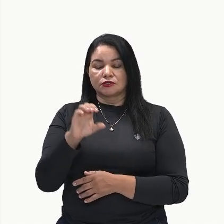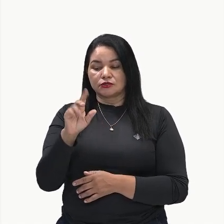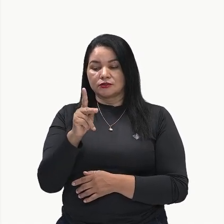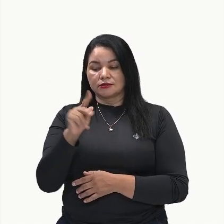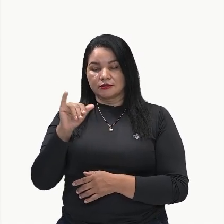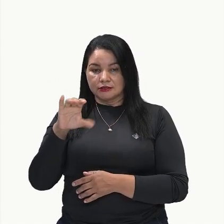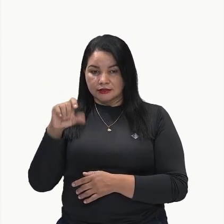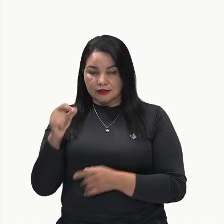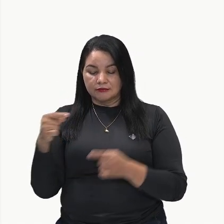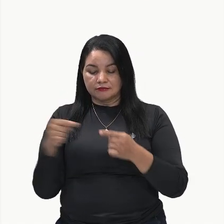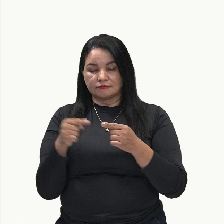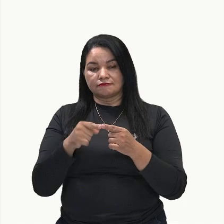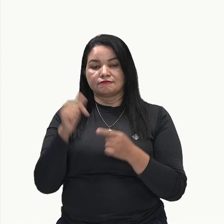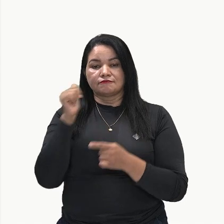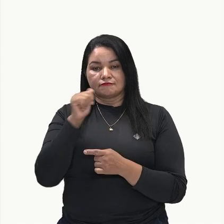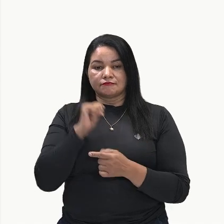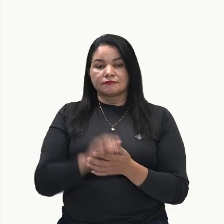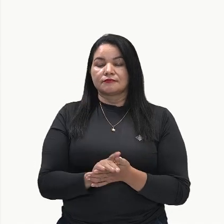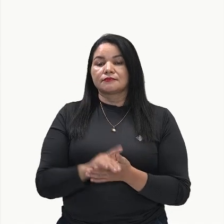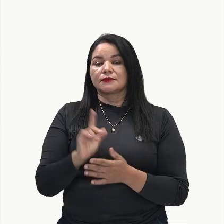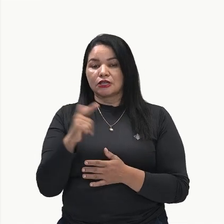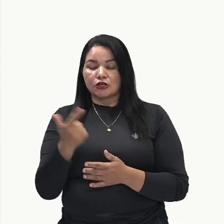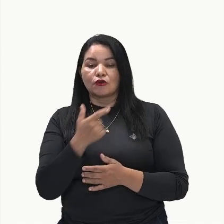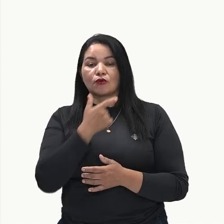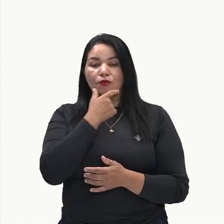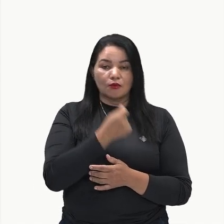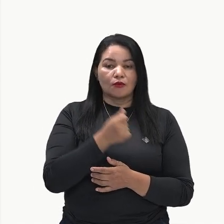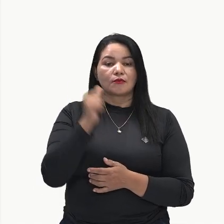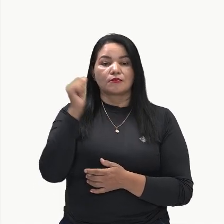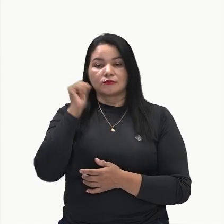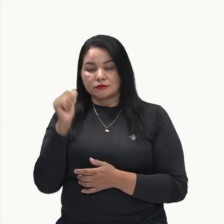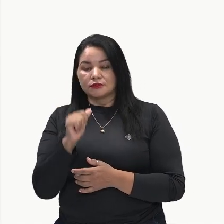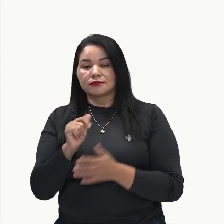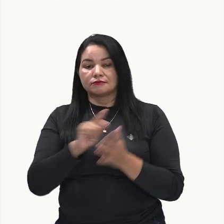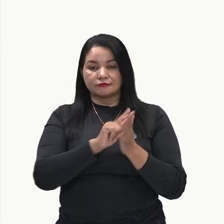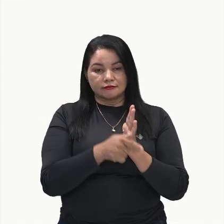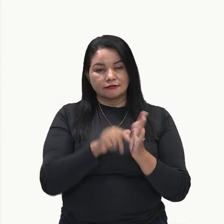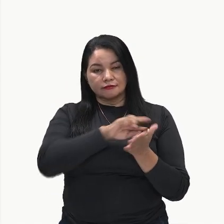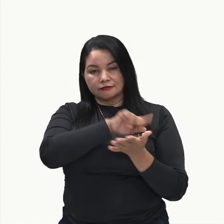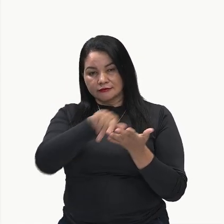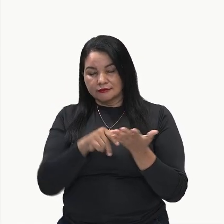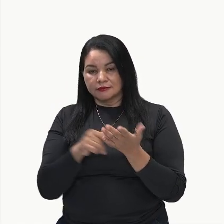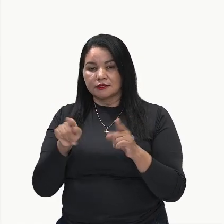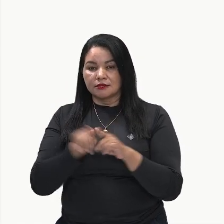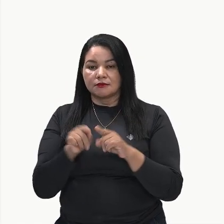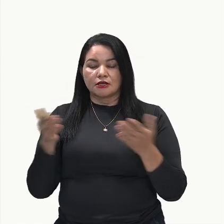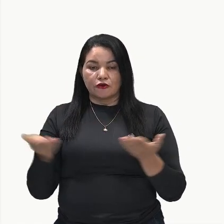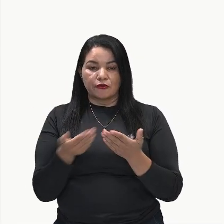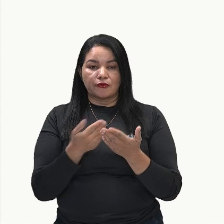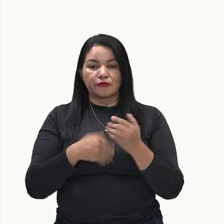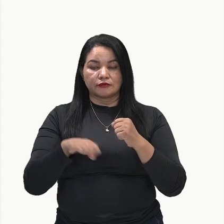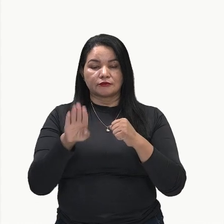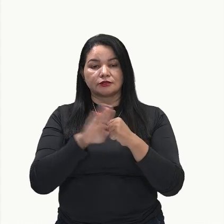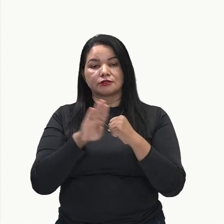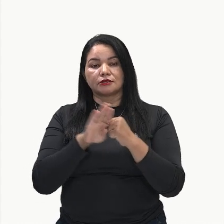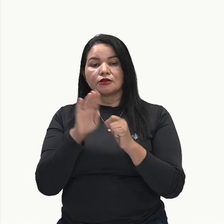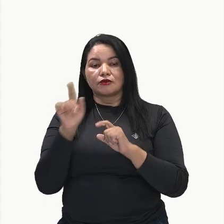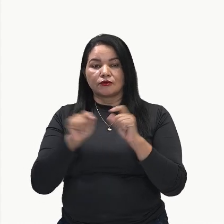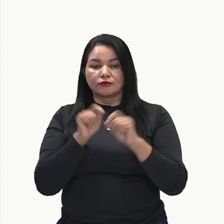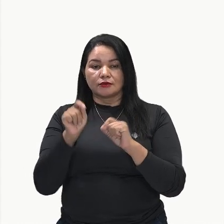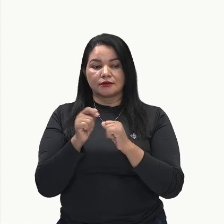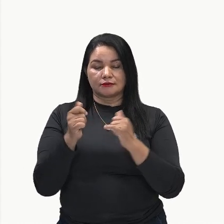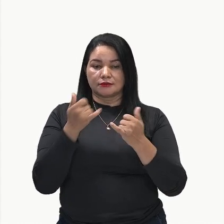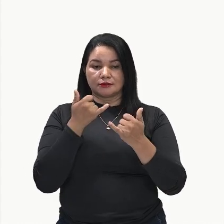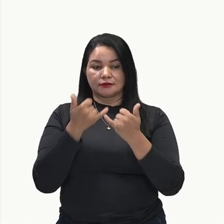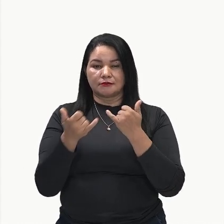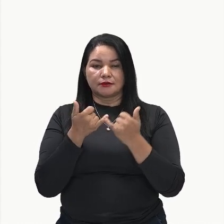gêneros masculino e feminino, nós vamos a los sustantivos de gênero ambíguo.